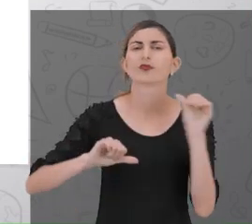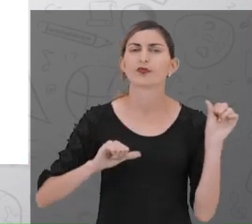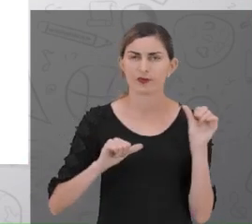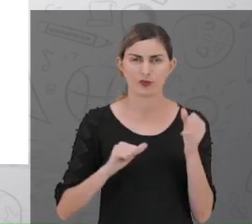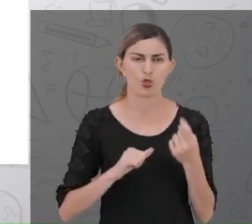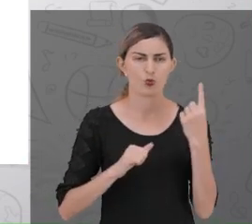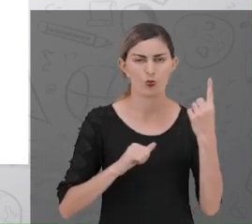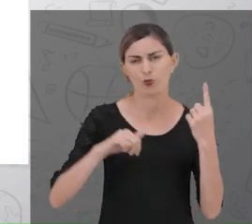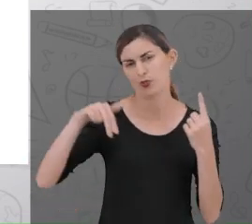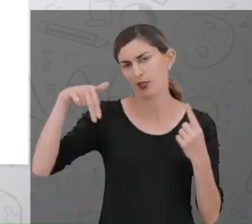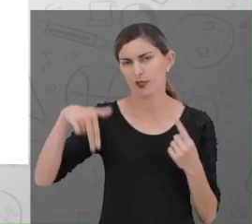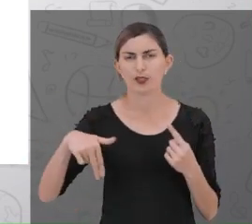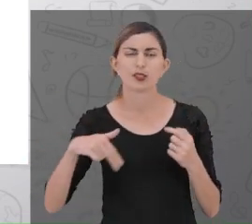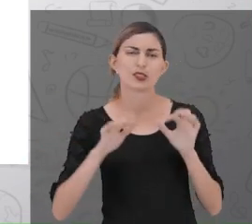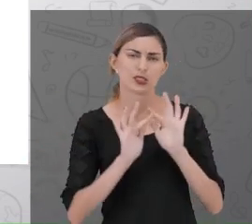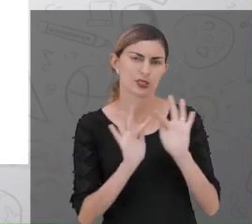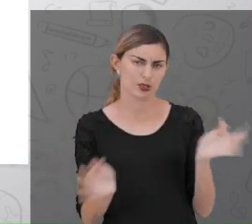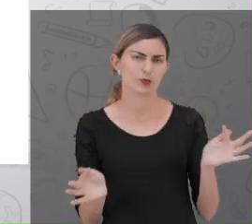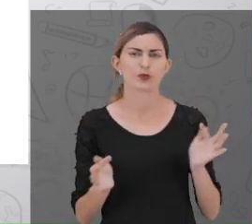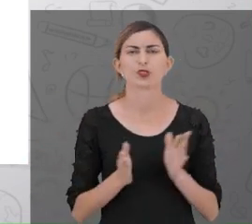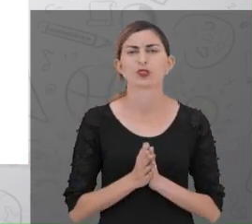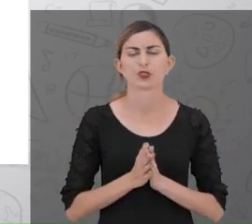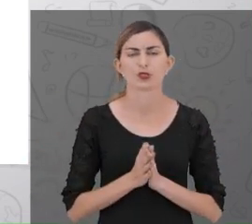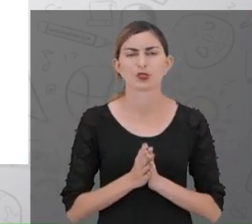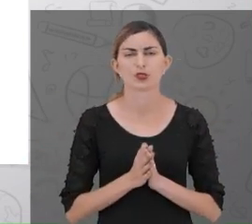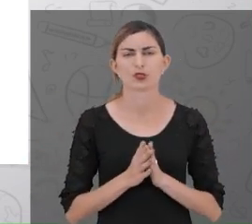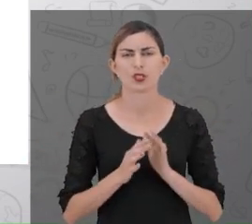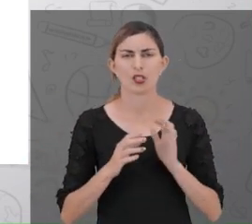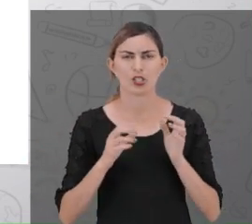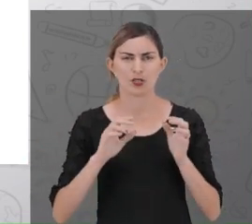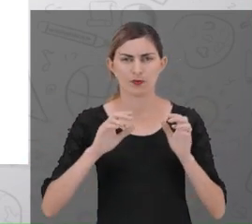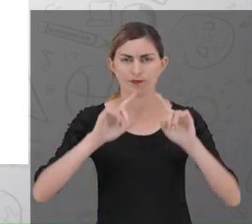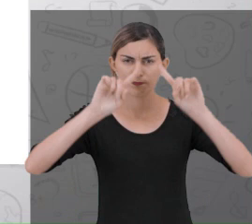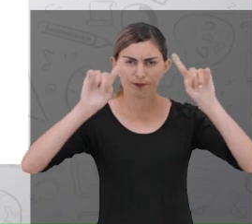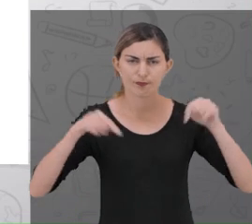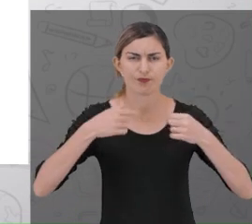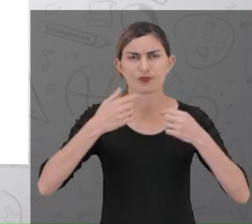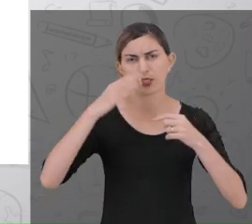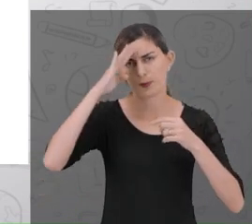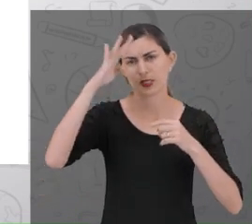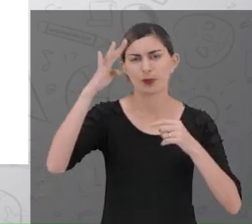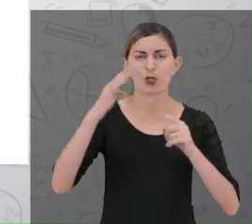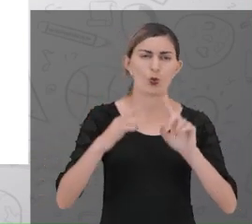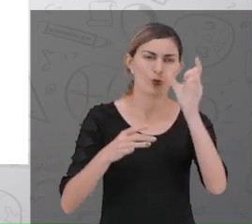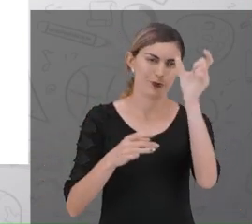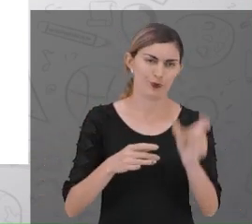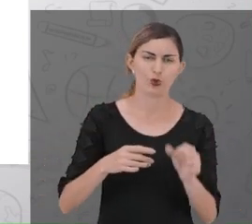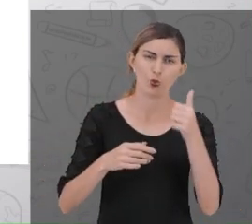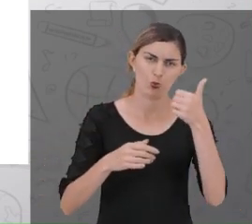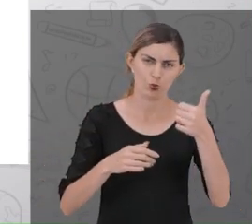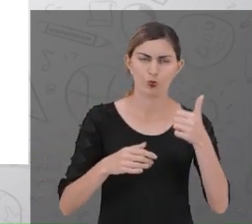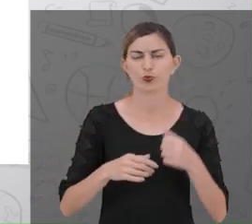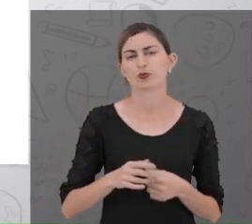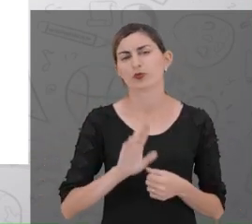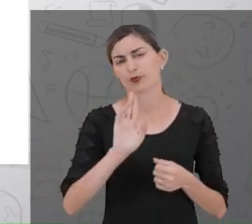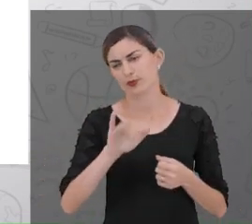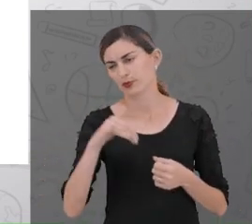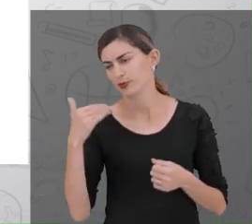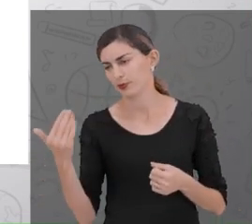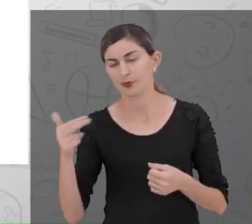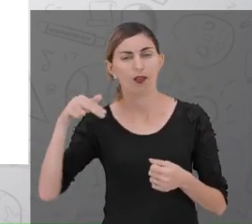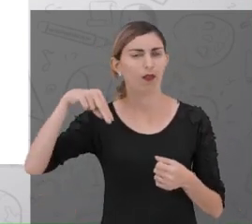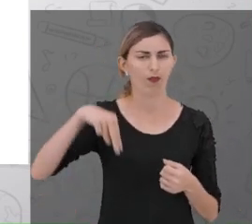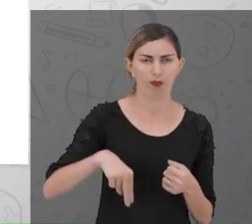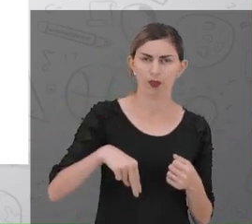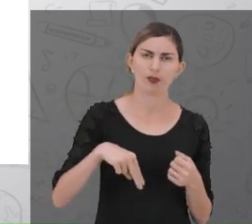A transformação de 1 para N é simples. A chave primária do lado 1 ela